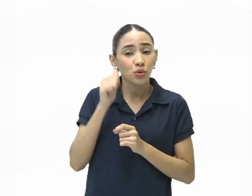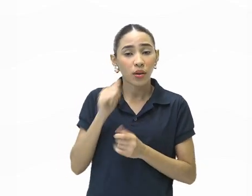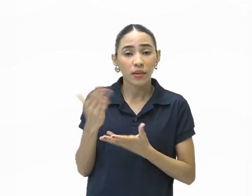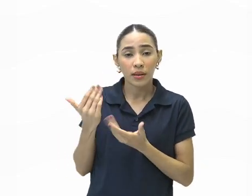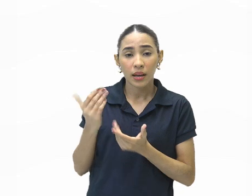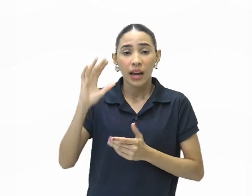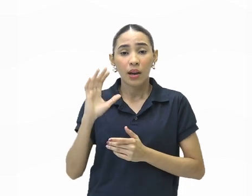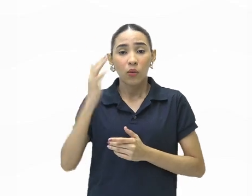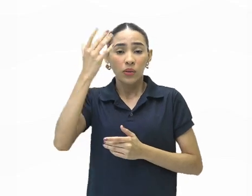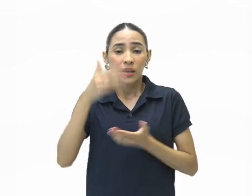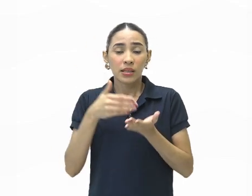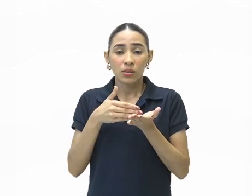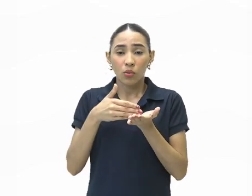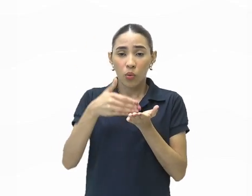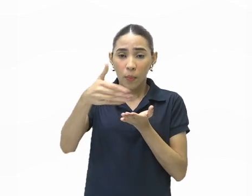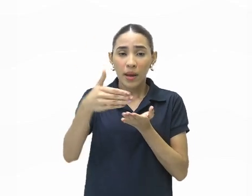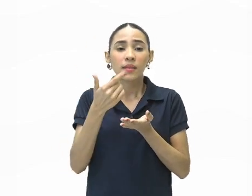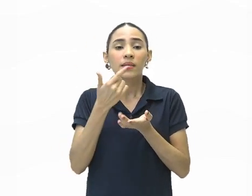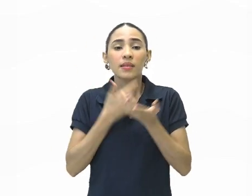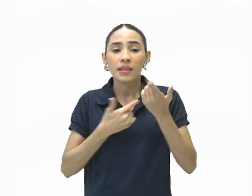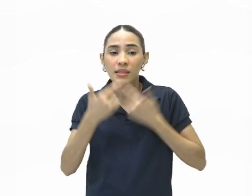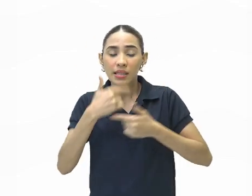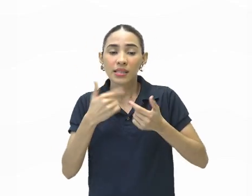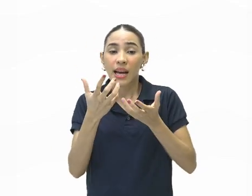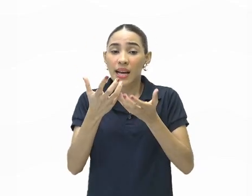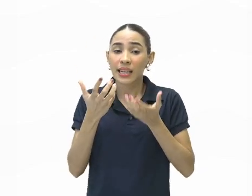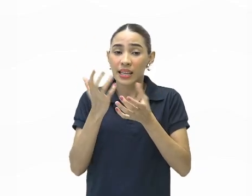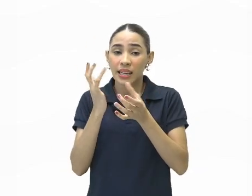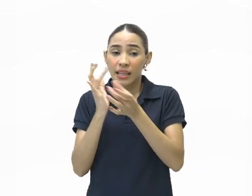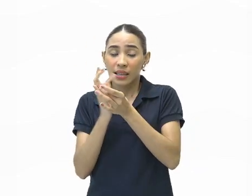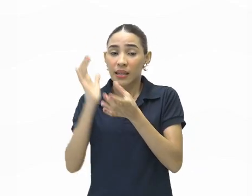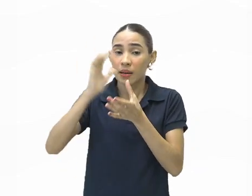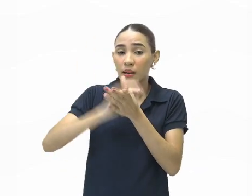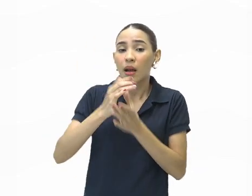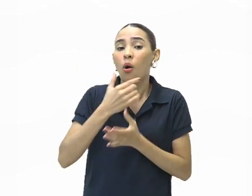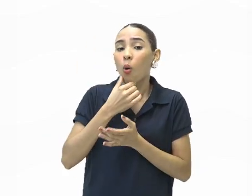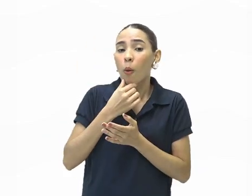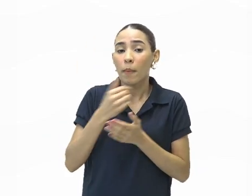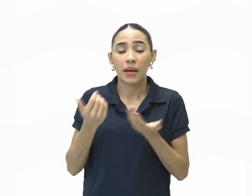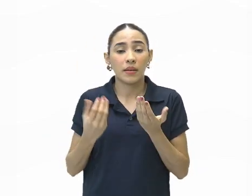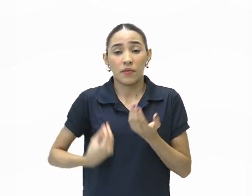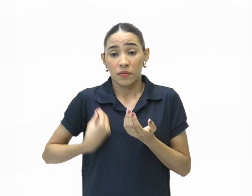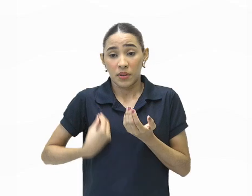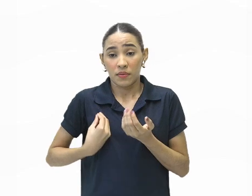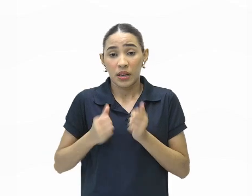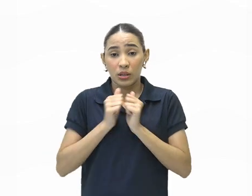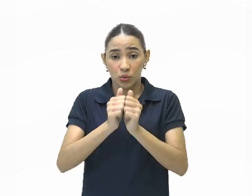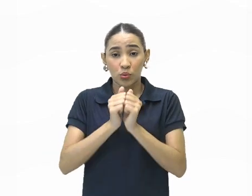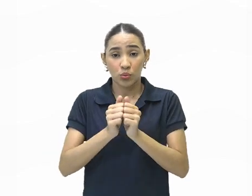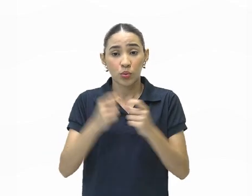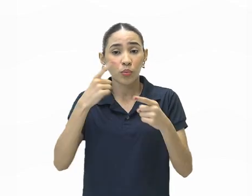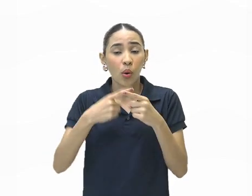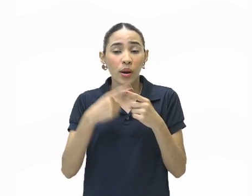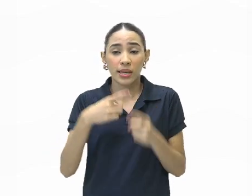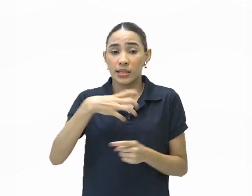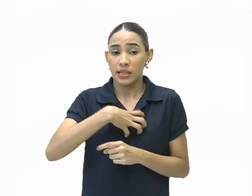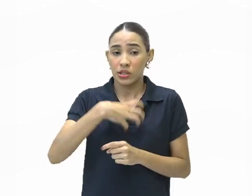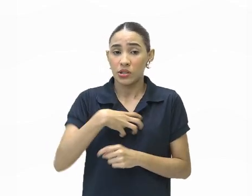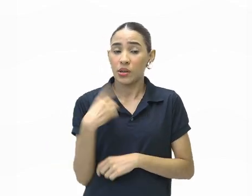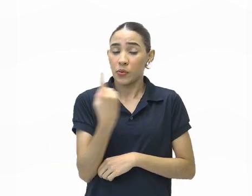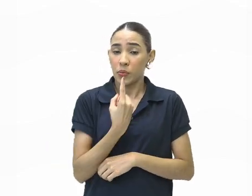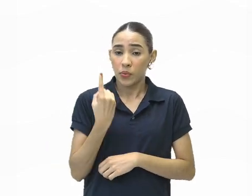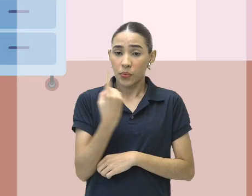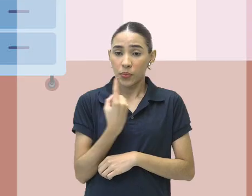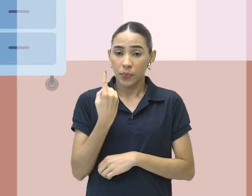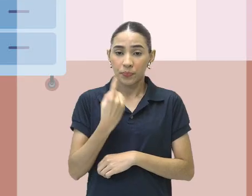quando a moça começa a desejar ter um marido para viver ao seu lado, pois ela estava se sentindo muito solitária.